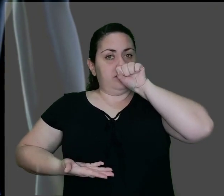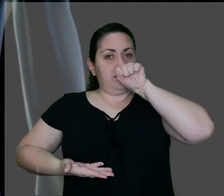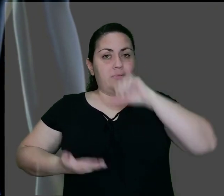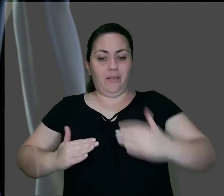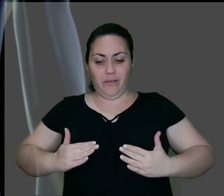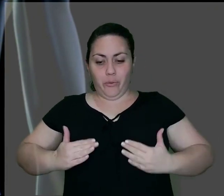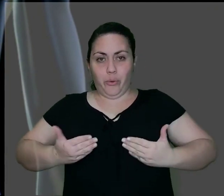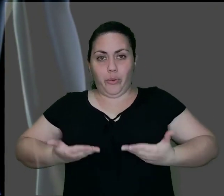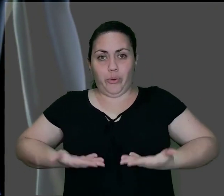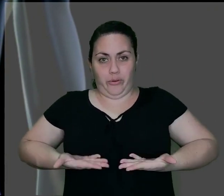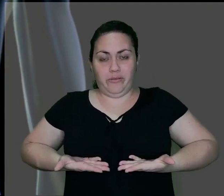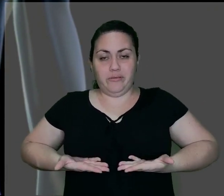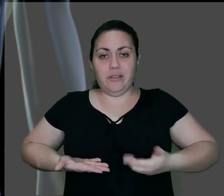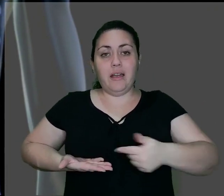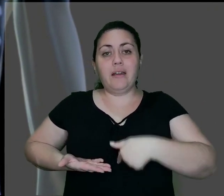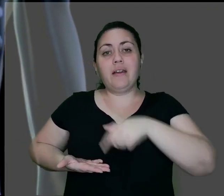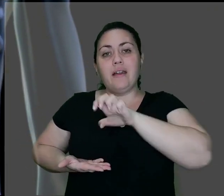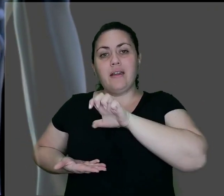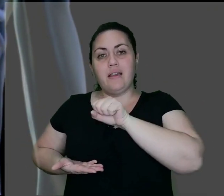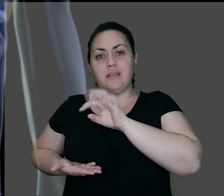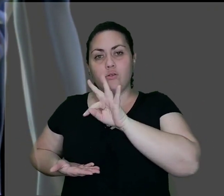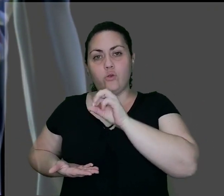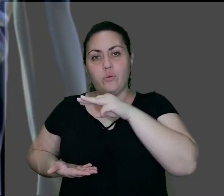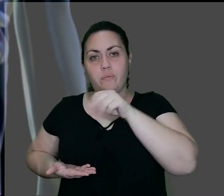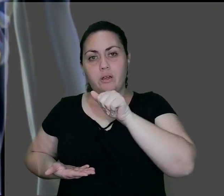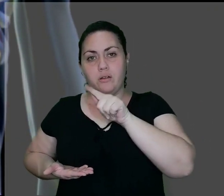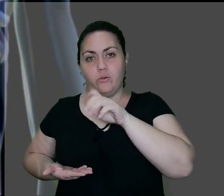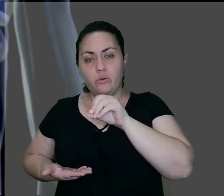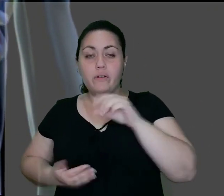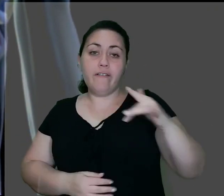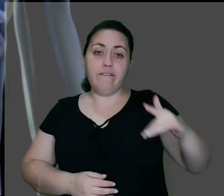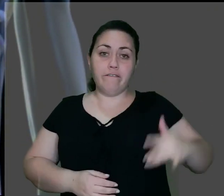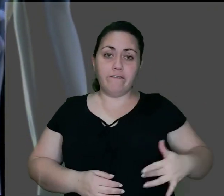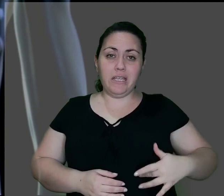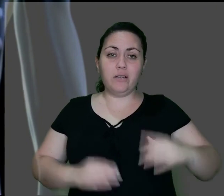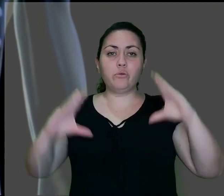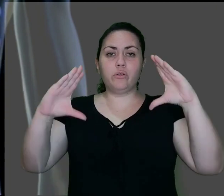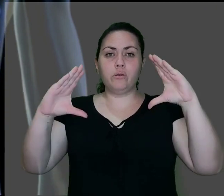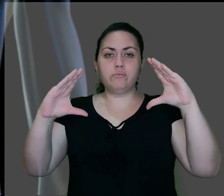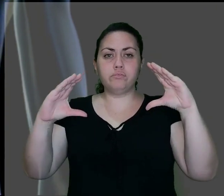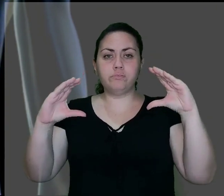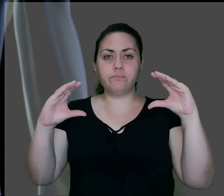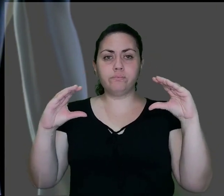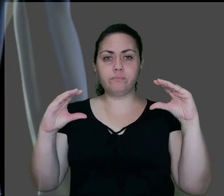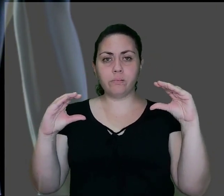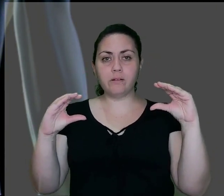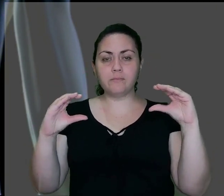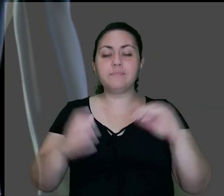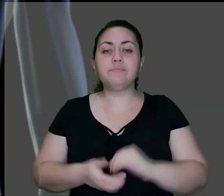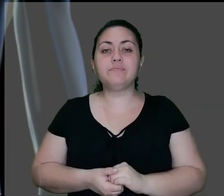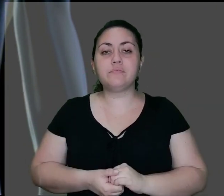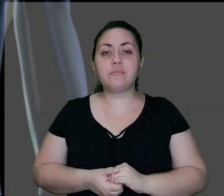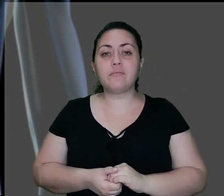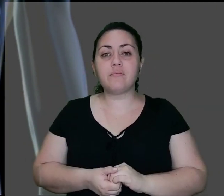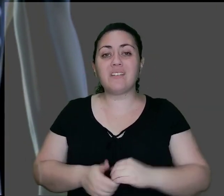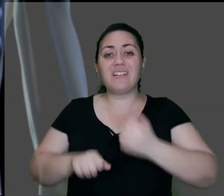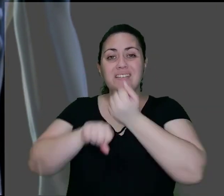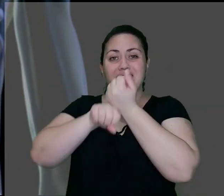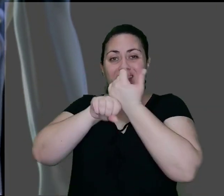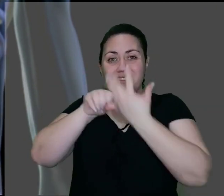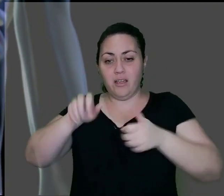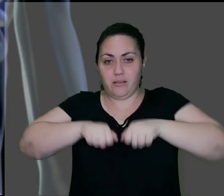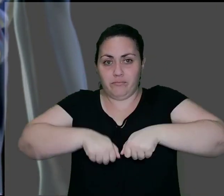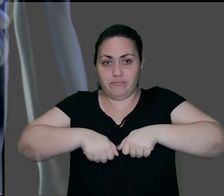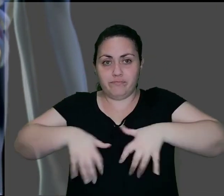pulmões e o pressiona para baixo, o estômago e o fígado são levemente comprimidos. A irrigação